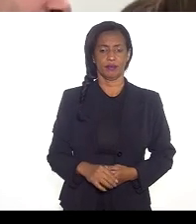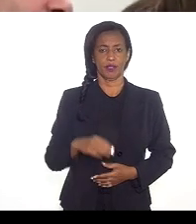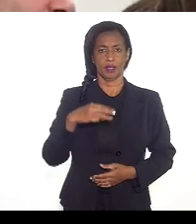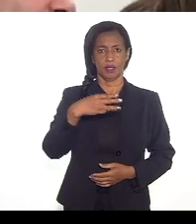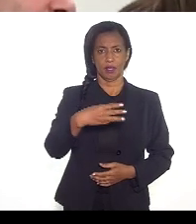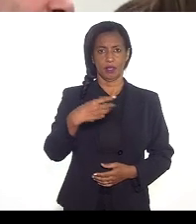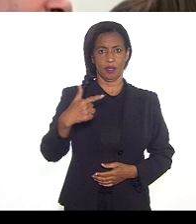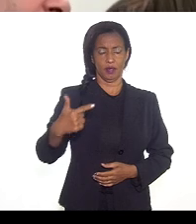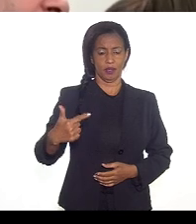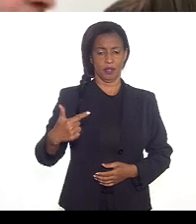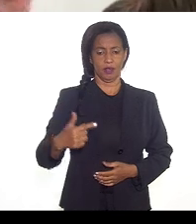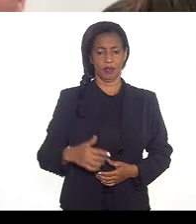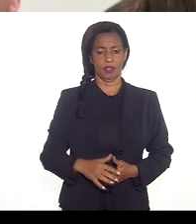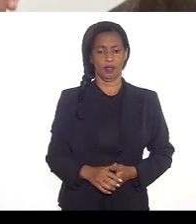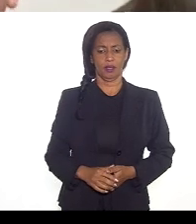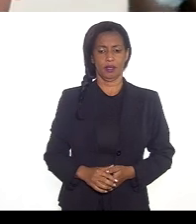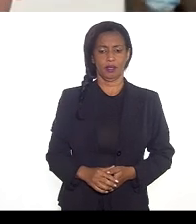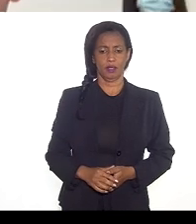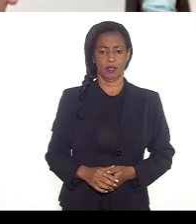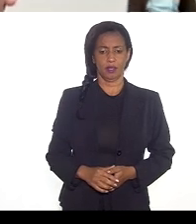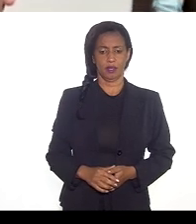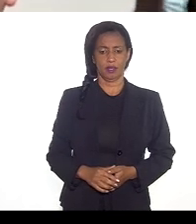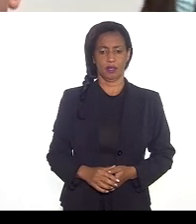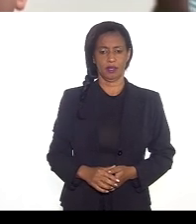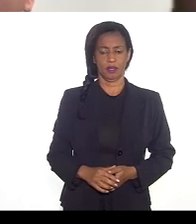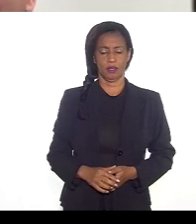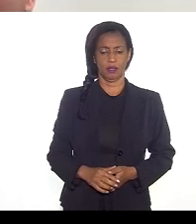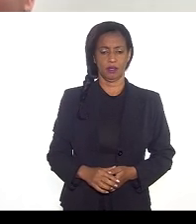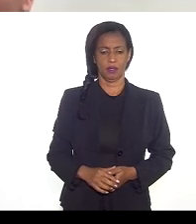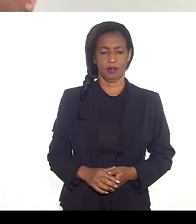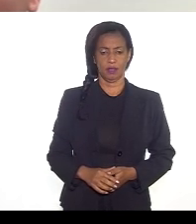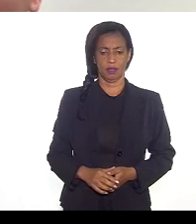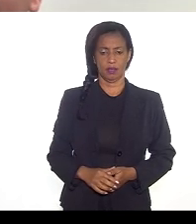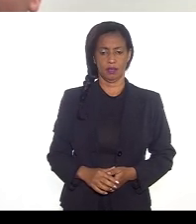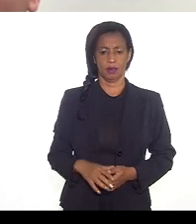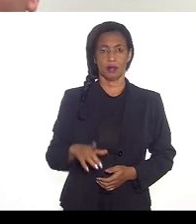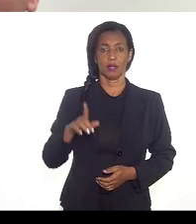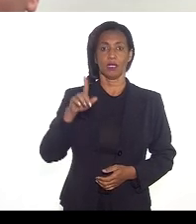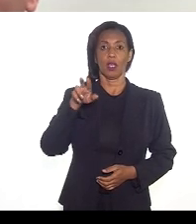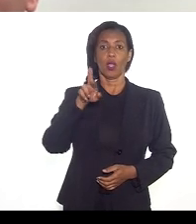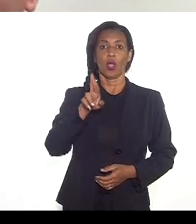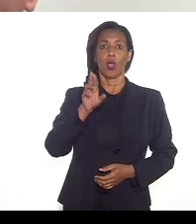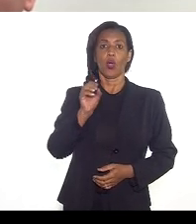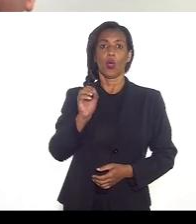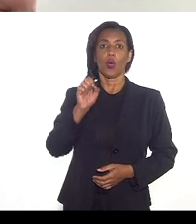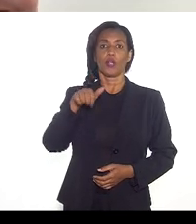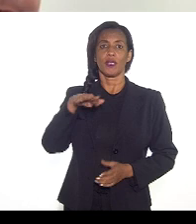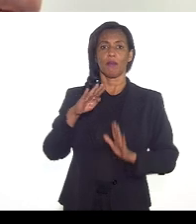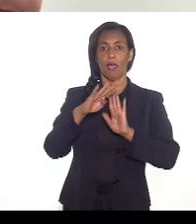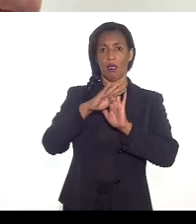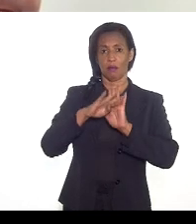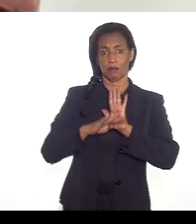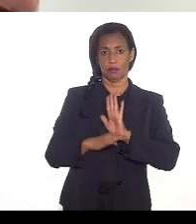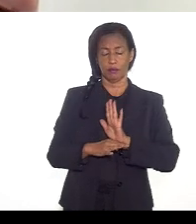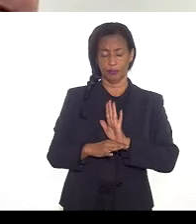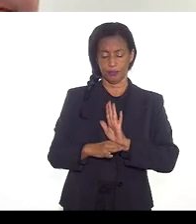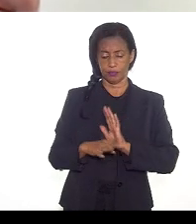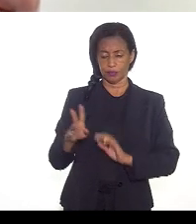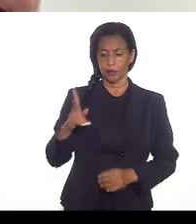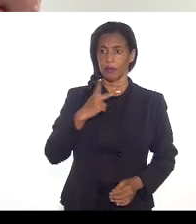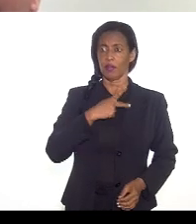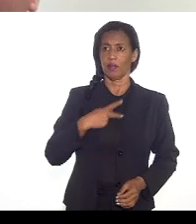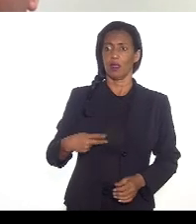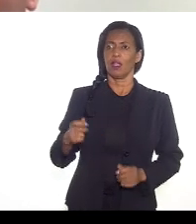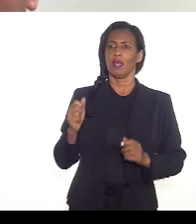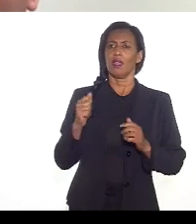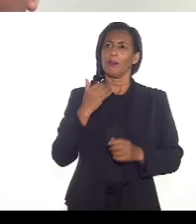32. Está no 32. Questão de ordem, presidente. Está no 32. Deputado Rosenberg Reis, questão de ordem. Presidente, pede